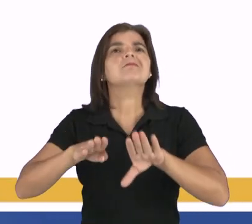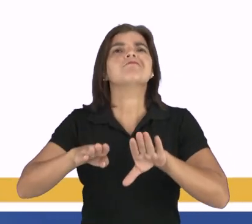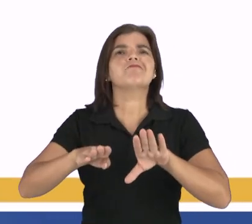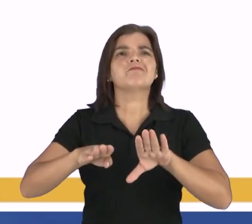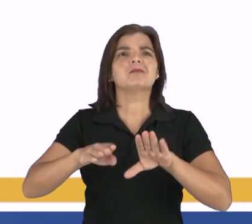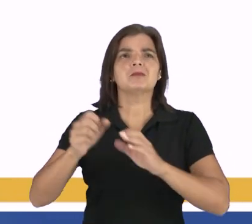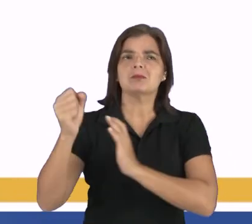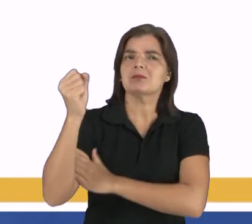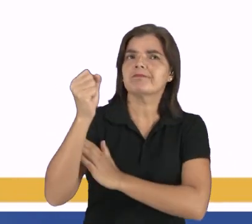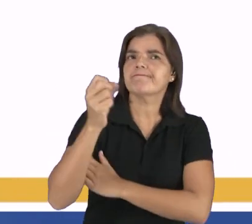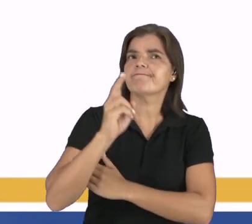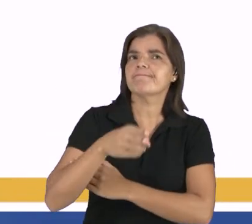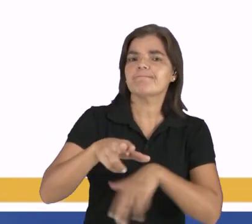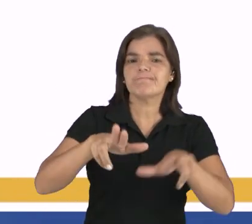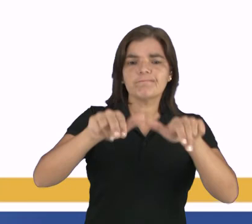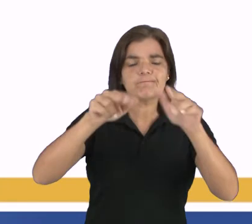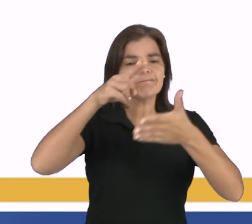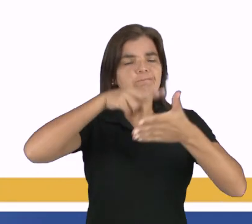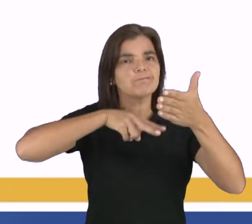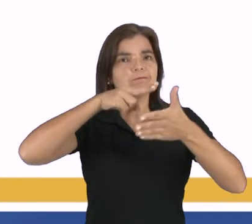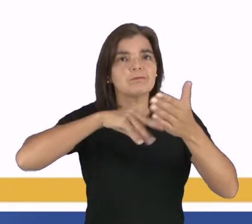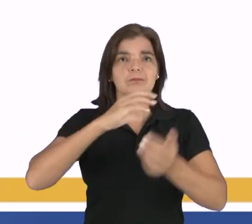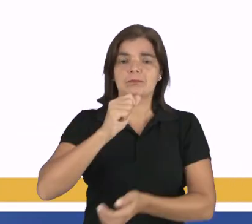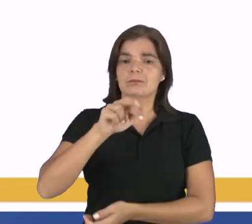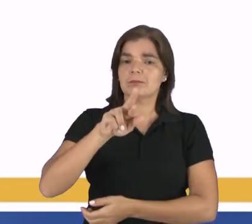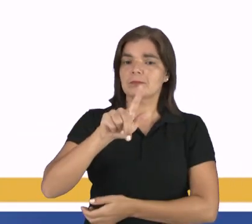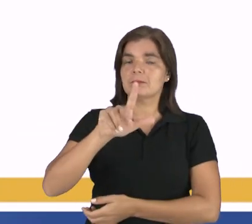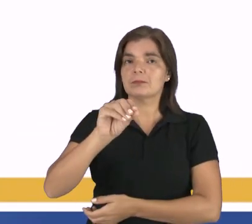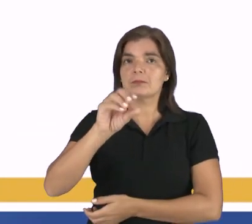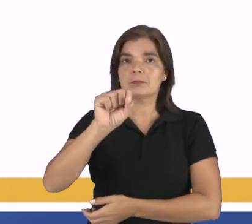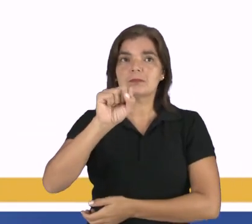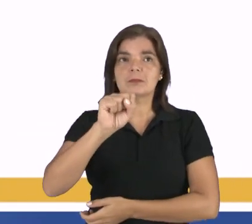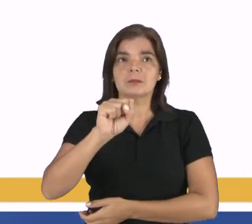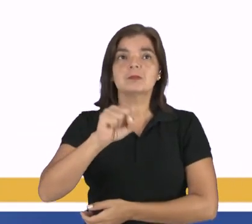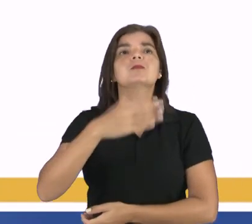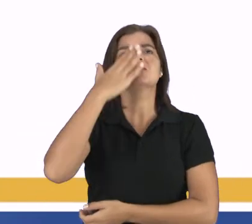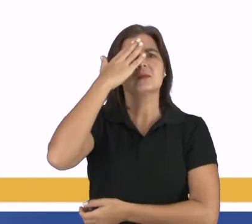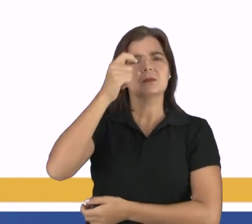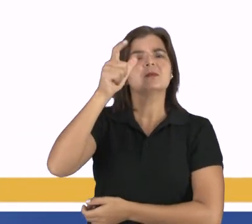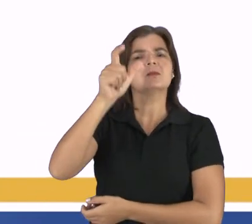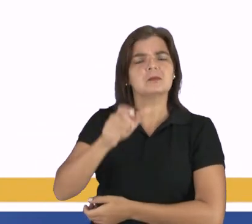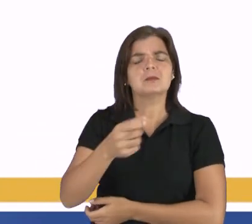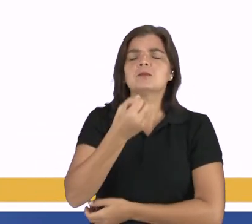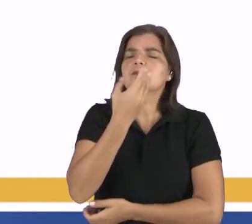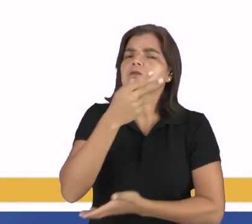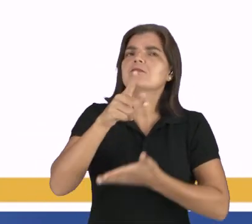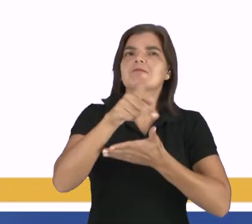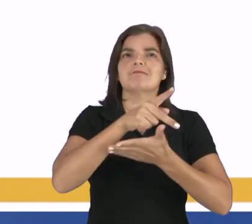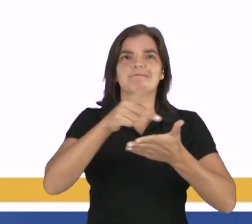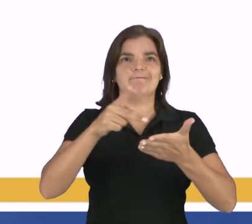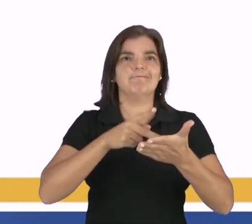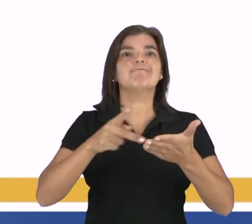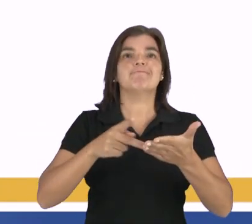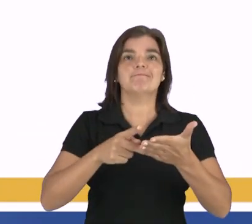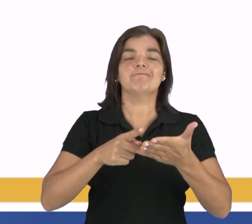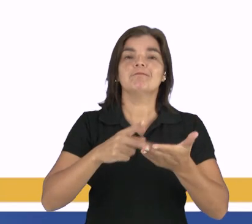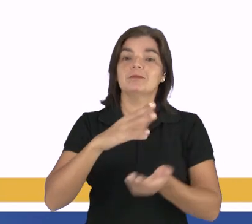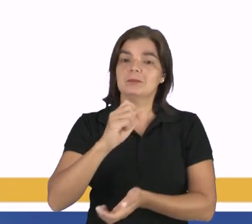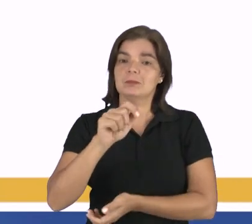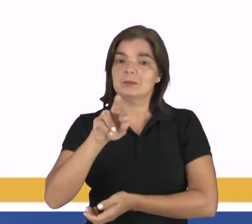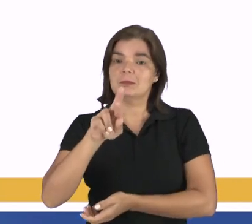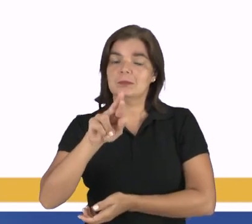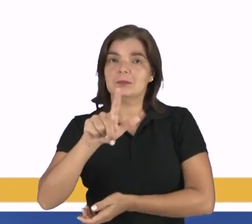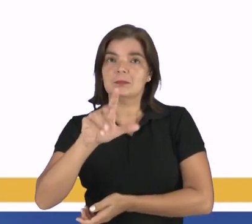por sua força, mesmo que quem nunca leu Carlos Drummond de Andrade, sabe que ele é um grande poeta. Carlos Drummond